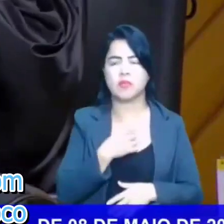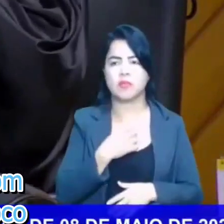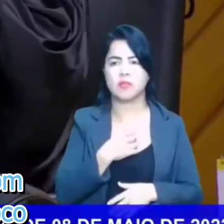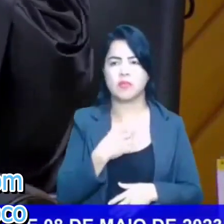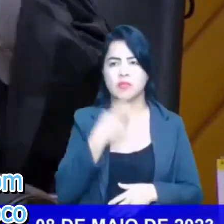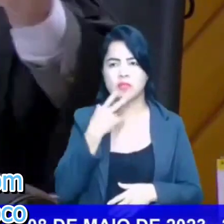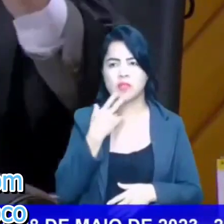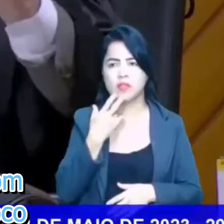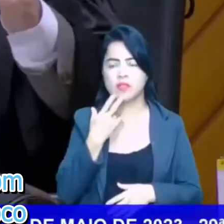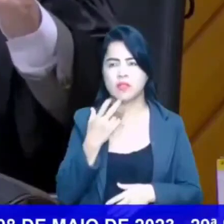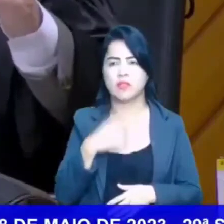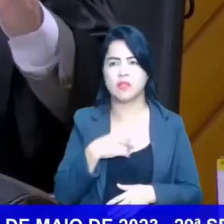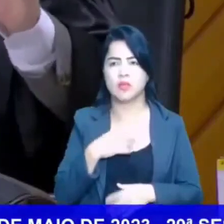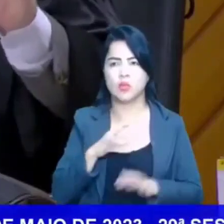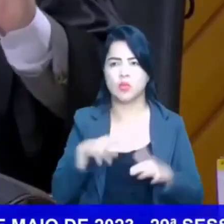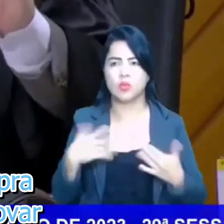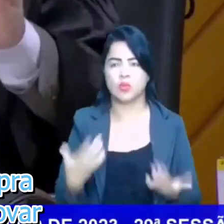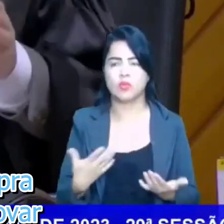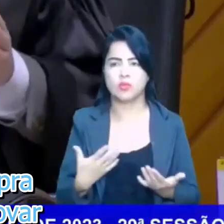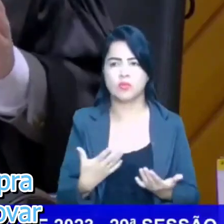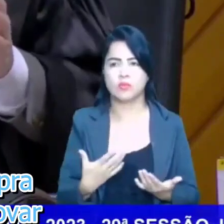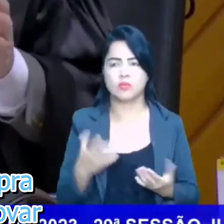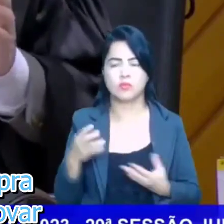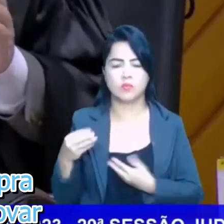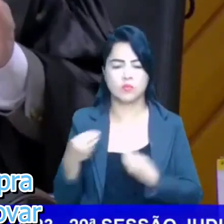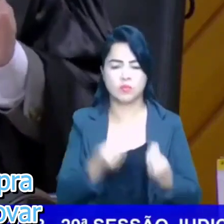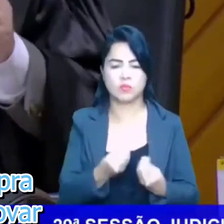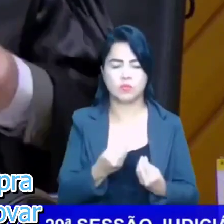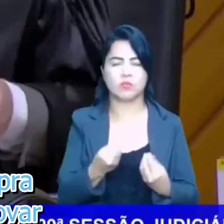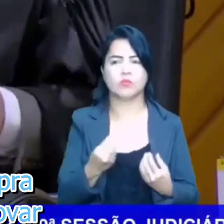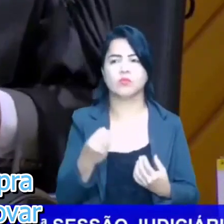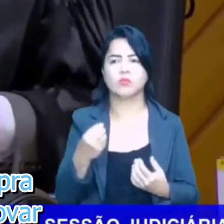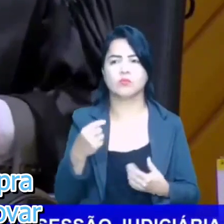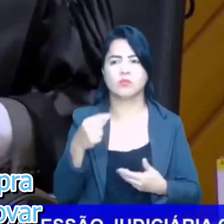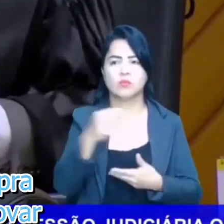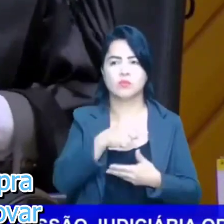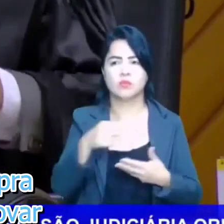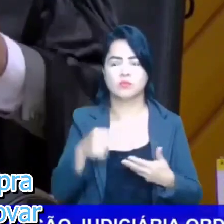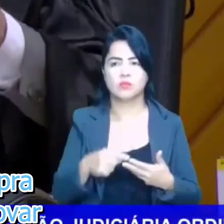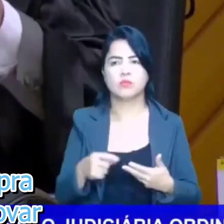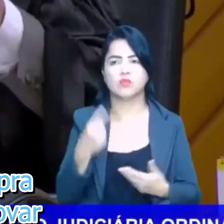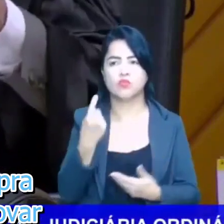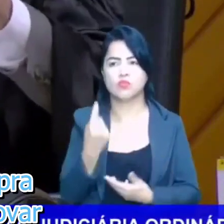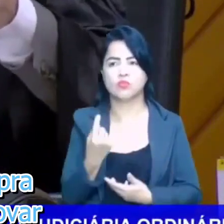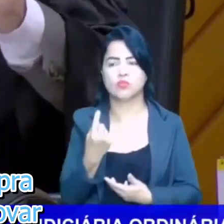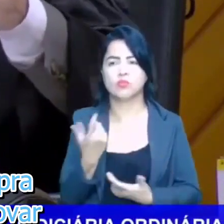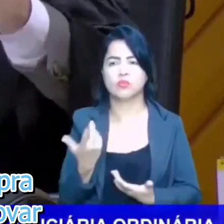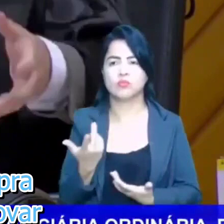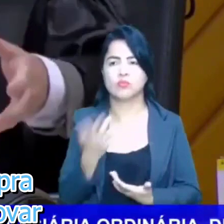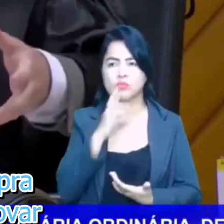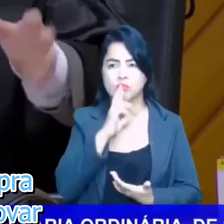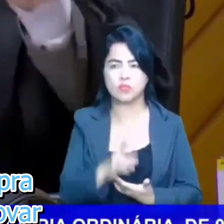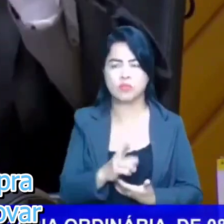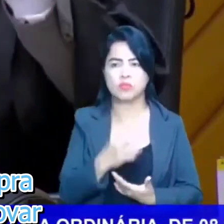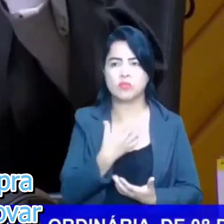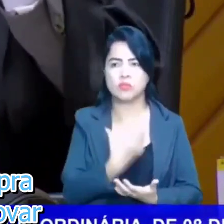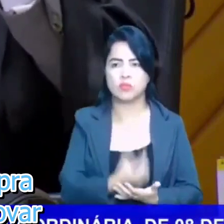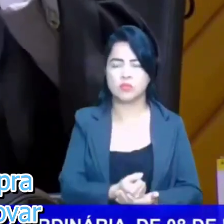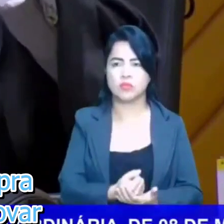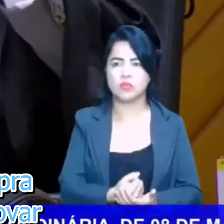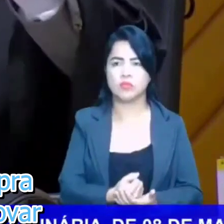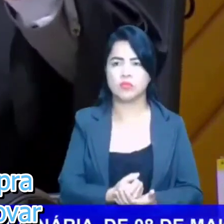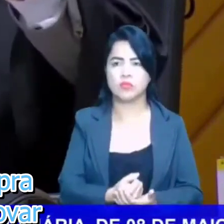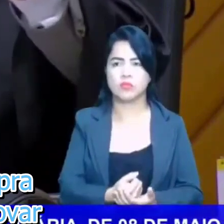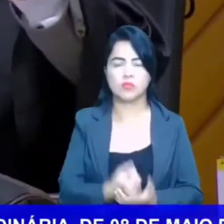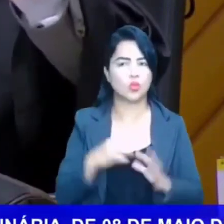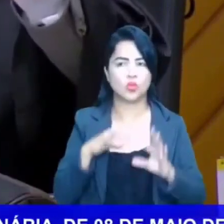assessor para quando trazer em bloco, trazer em face do resultado. Por exemplo, se for para... para aprovar, a gente põe em bloco